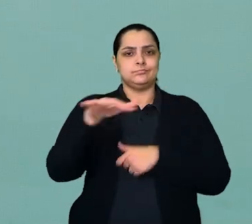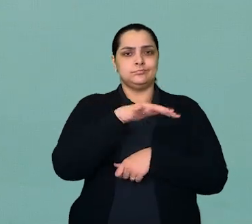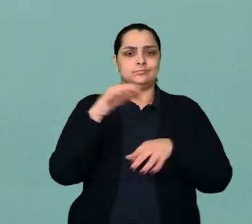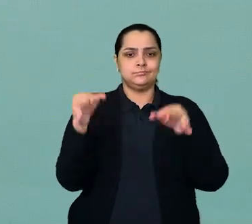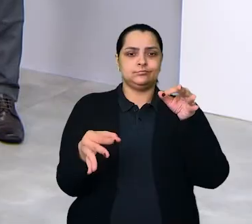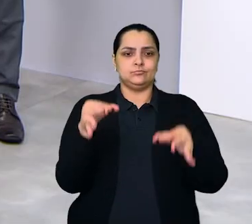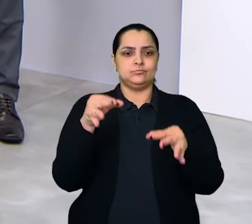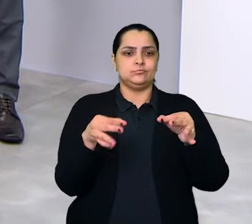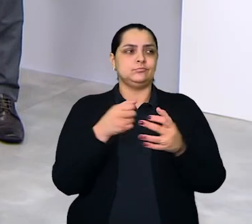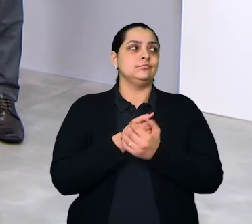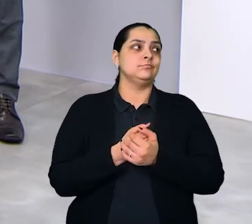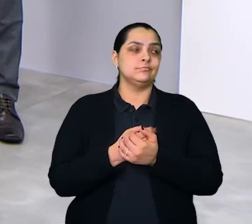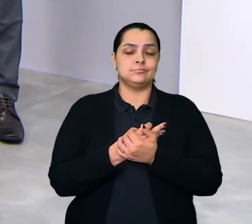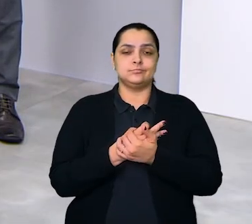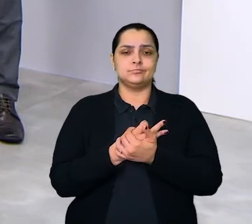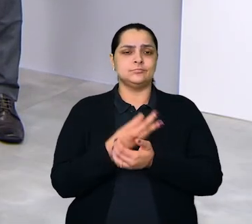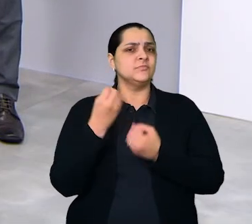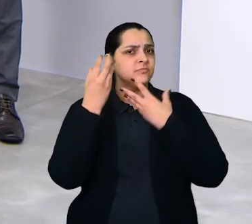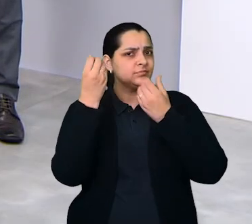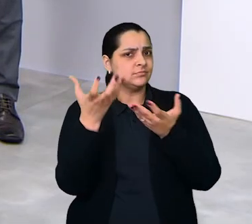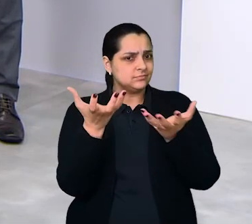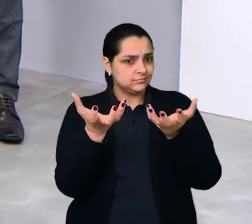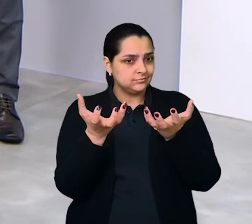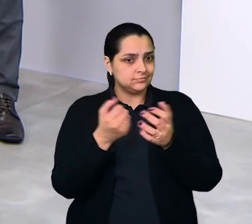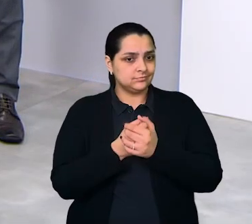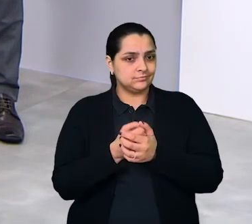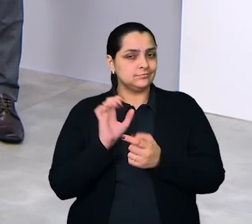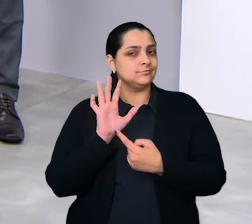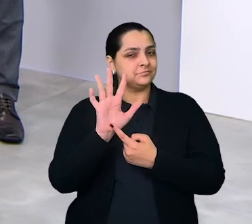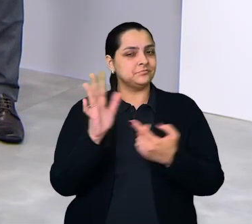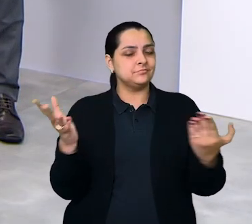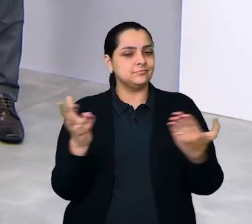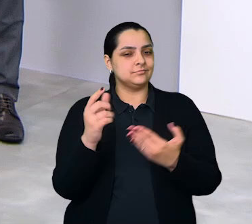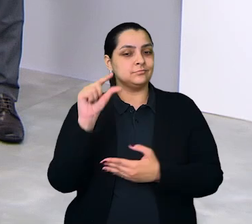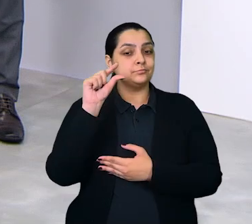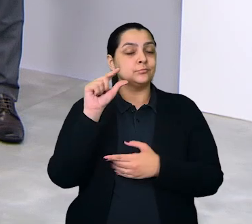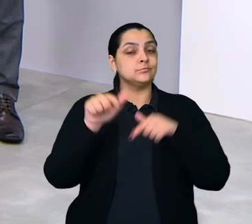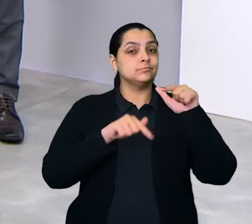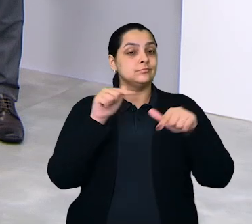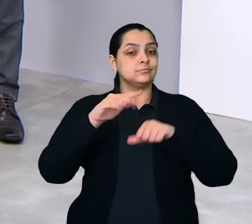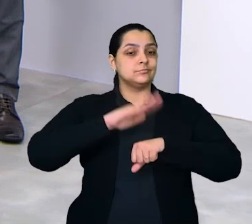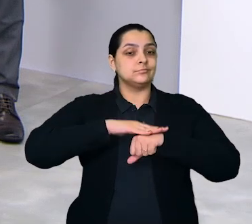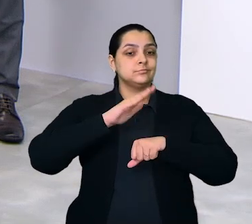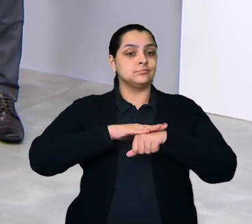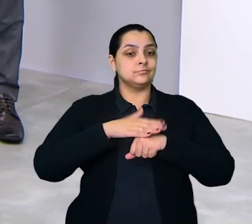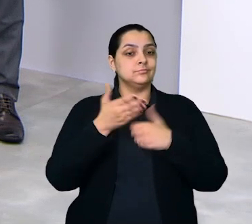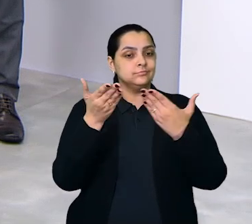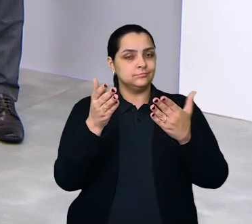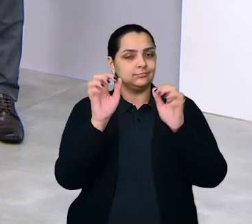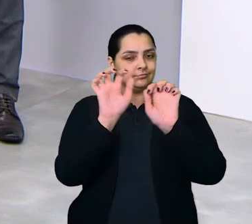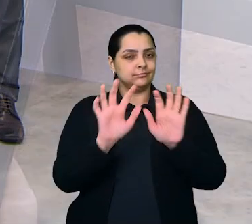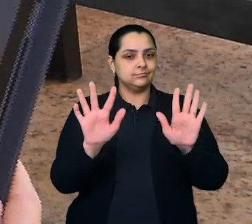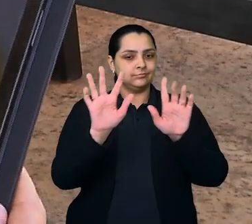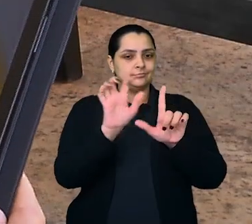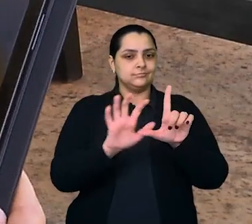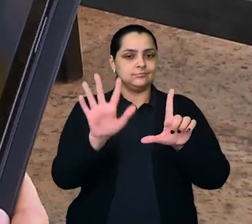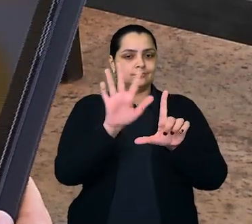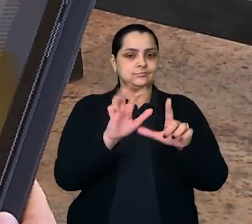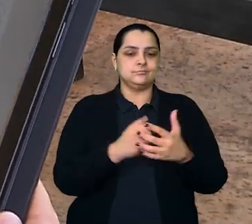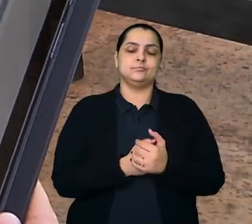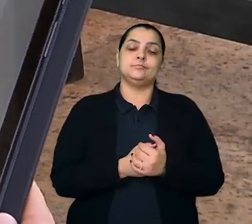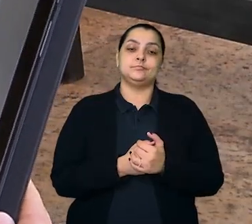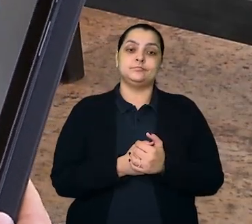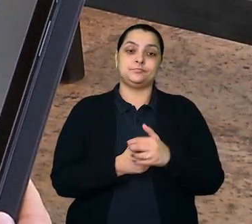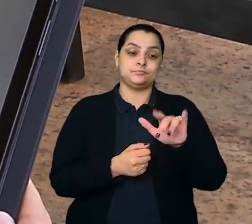área jurídica. Quer saber mais? A gente mostra agora um pouco do trabalho feito pela Corte na plataforma.